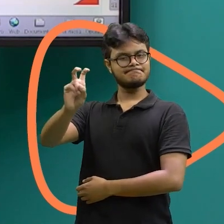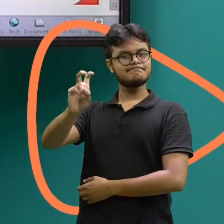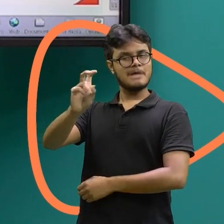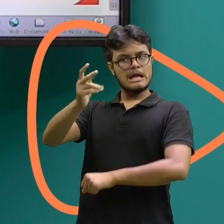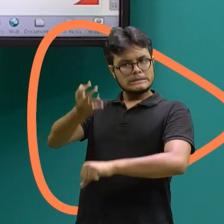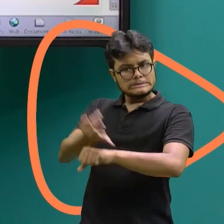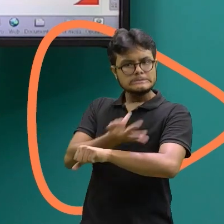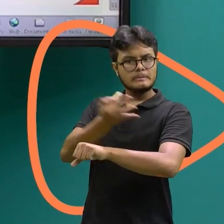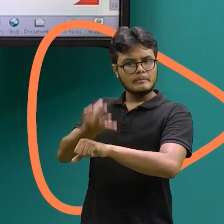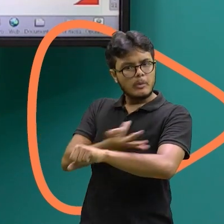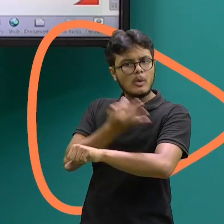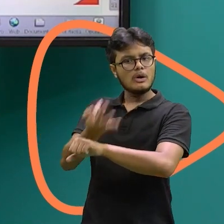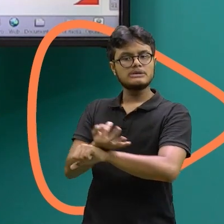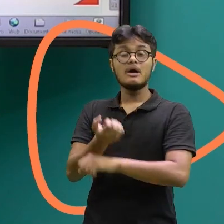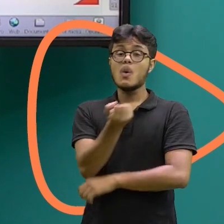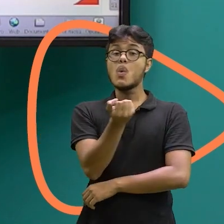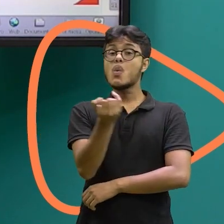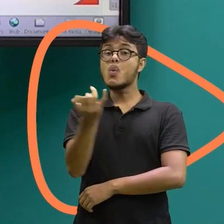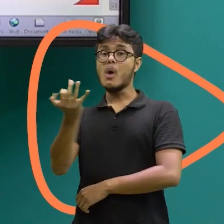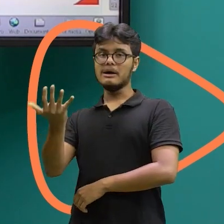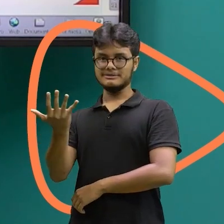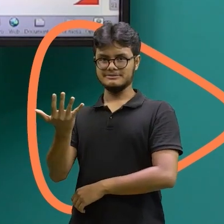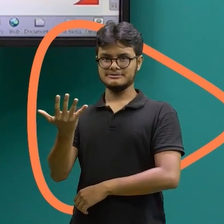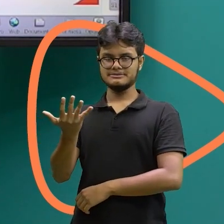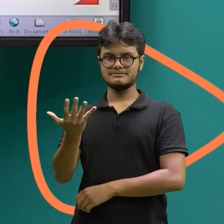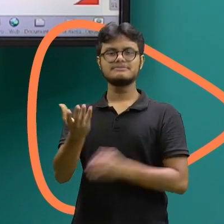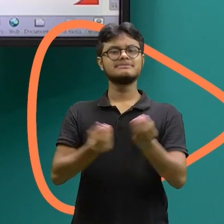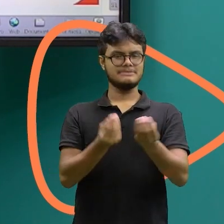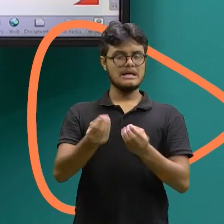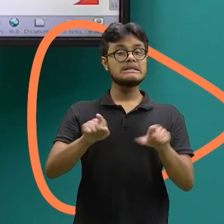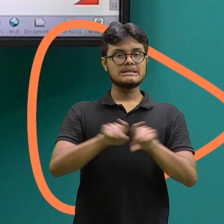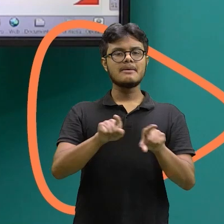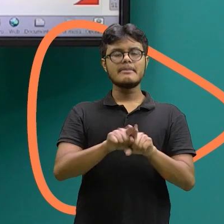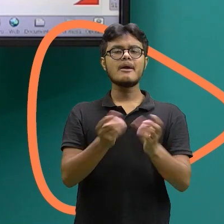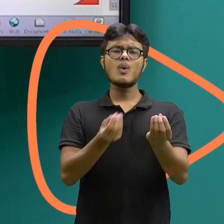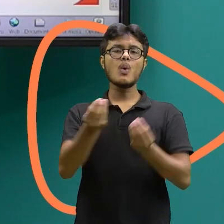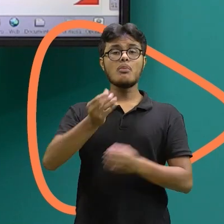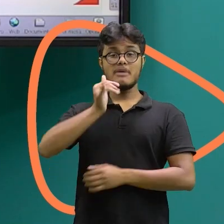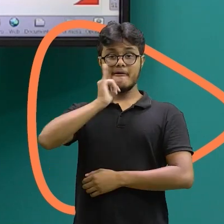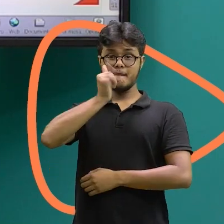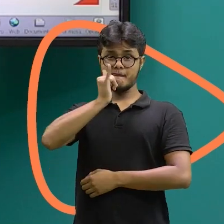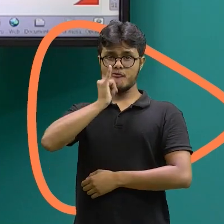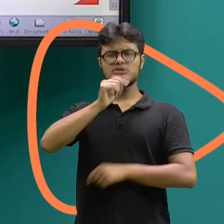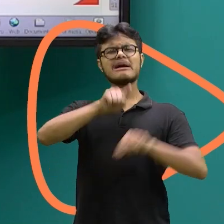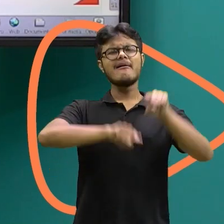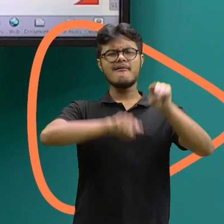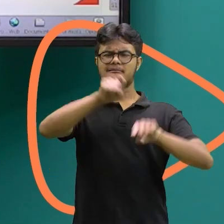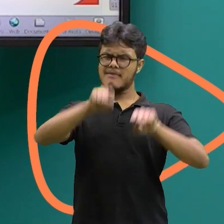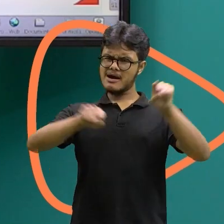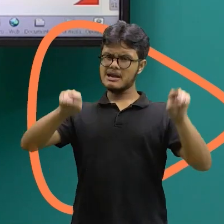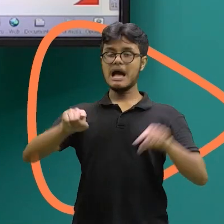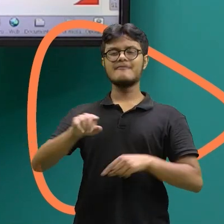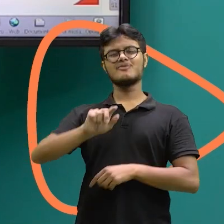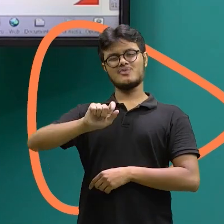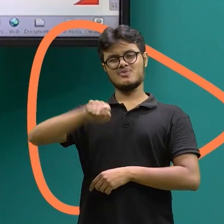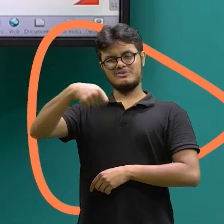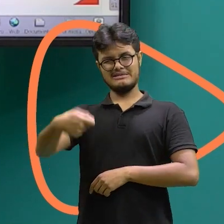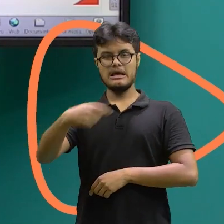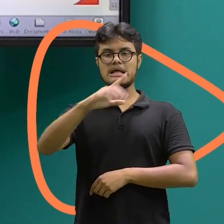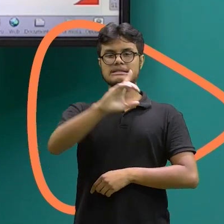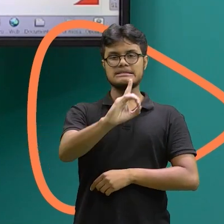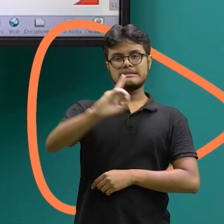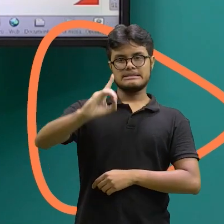gerador. A gente vai ver mais a DDP do gerador, a gente vai entender um pouco, ou relembrar aí, como que é dividido